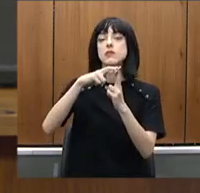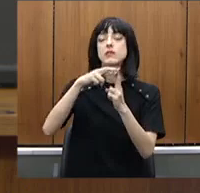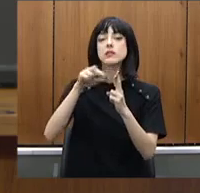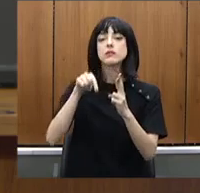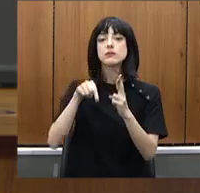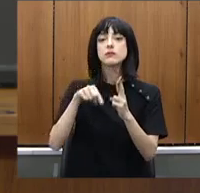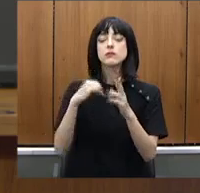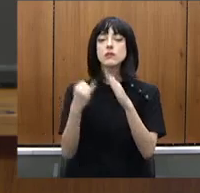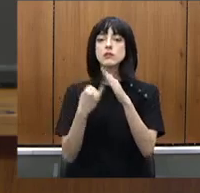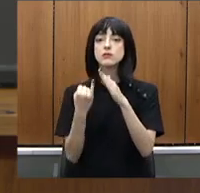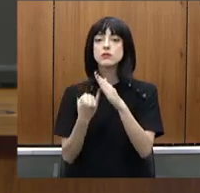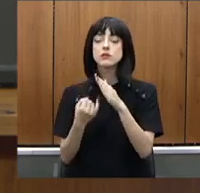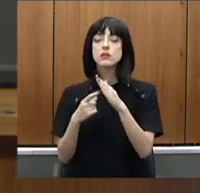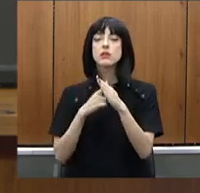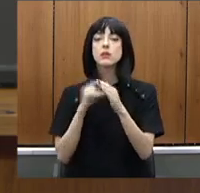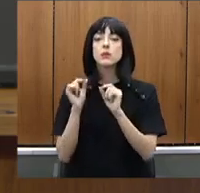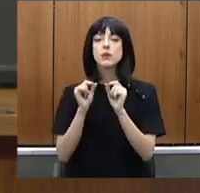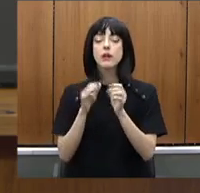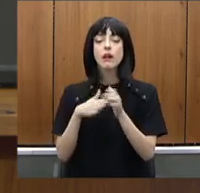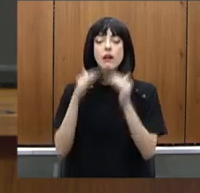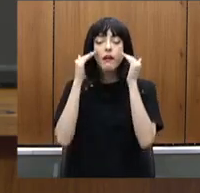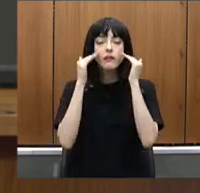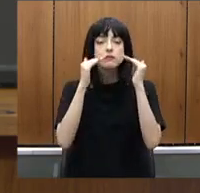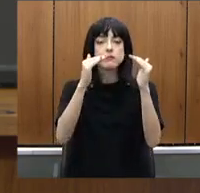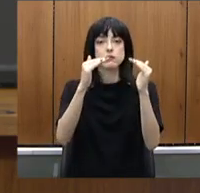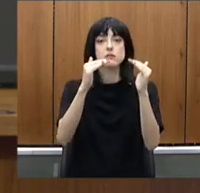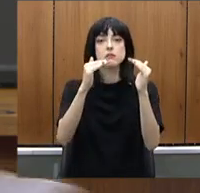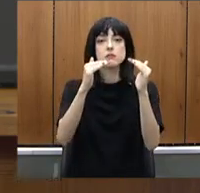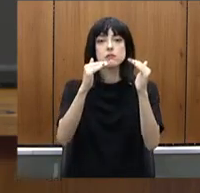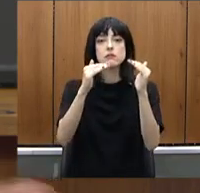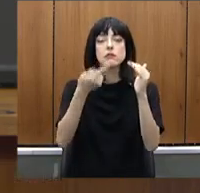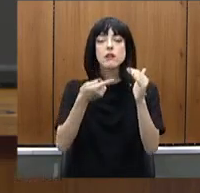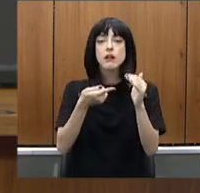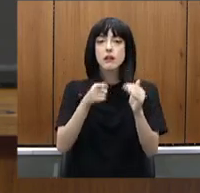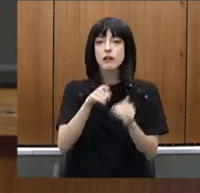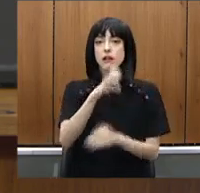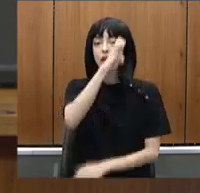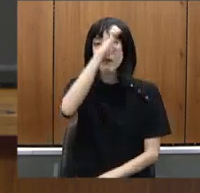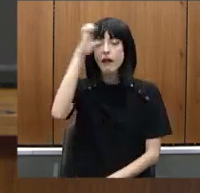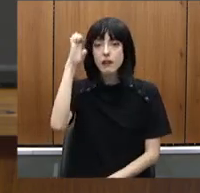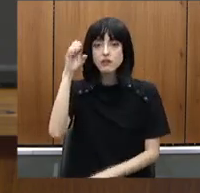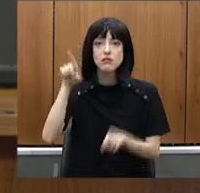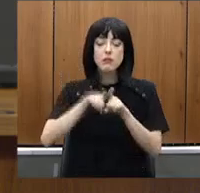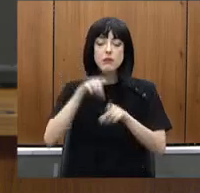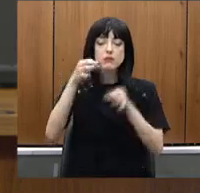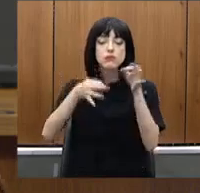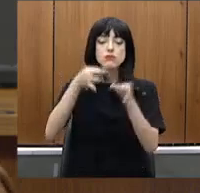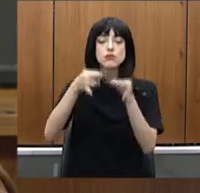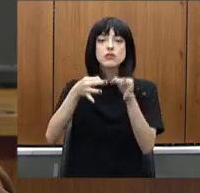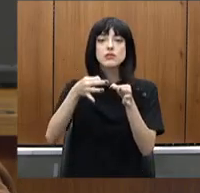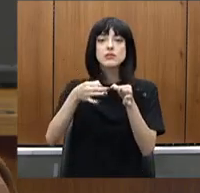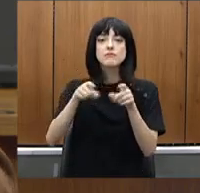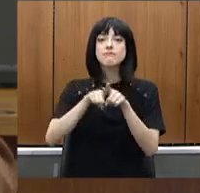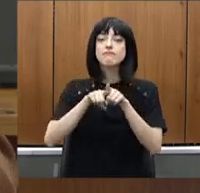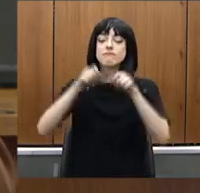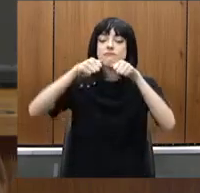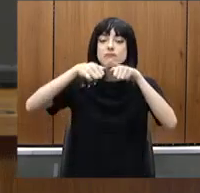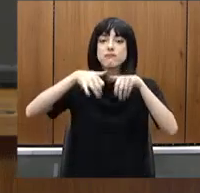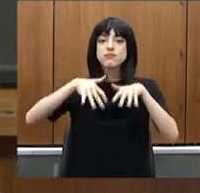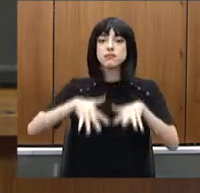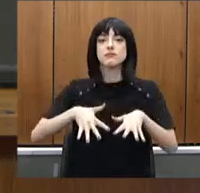a ética e como poderia deixar de ser a justiça e hierarquia eu queria dizer que